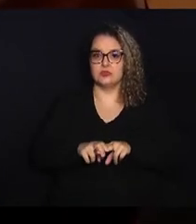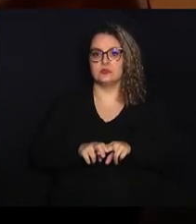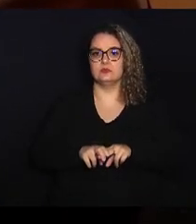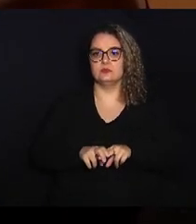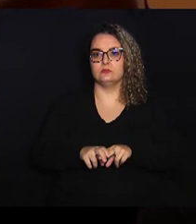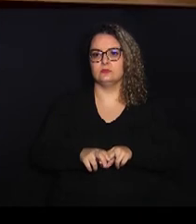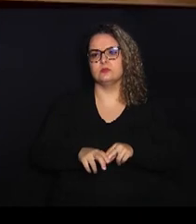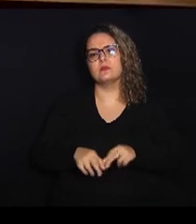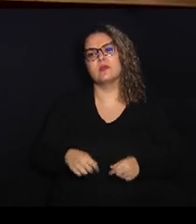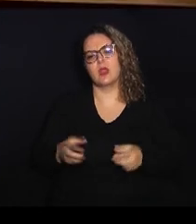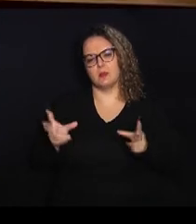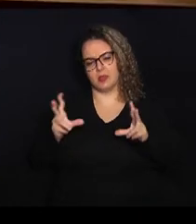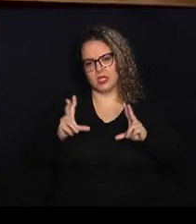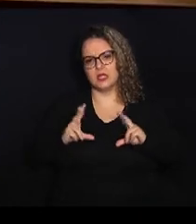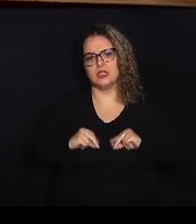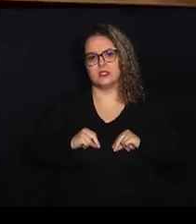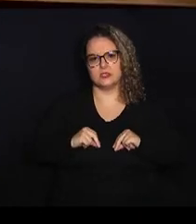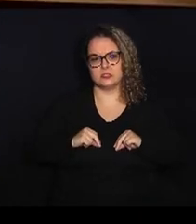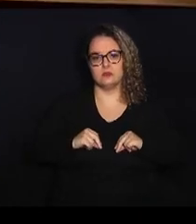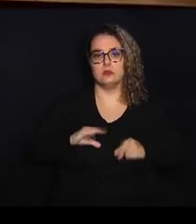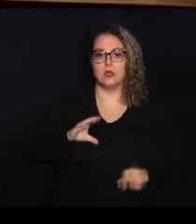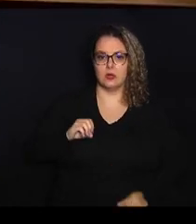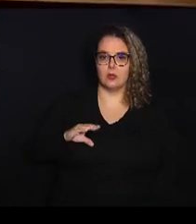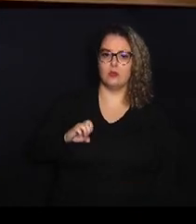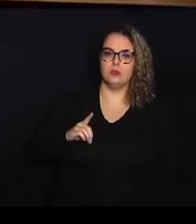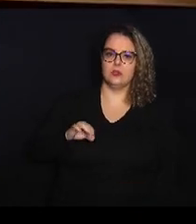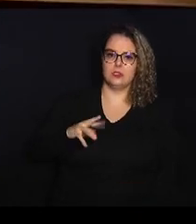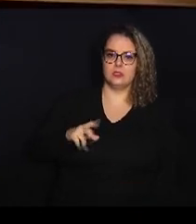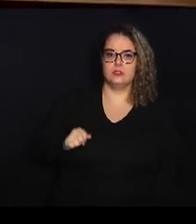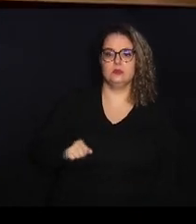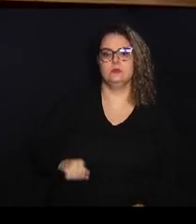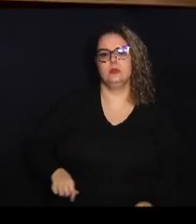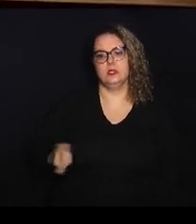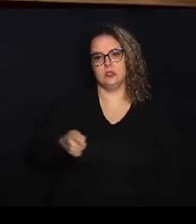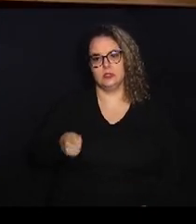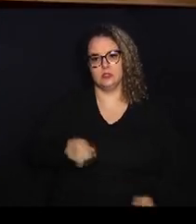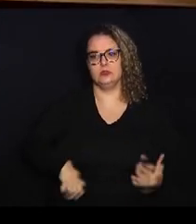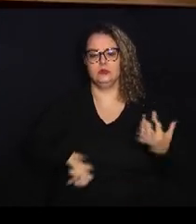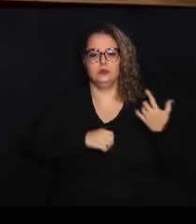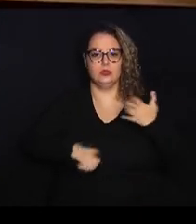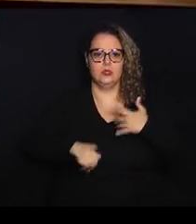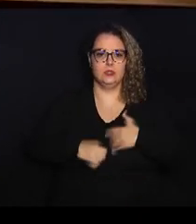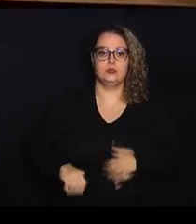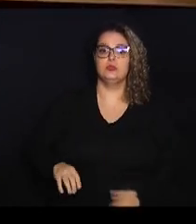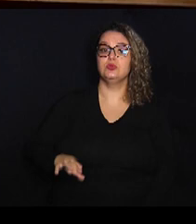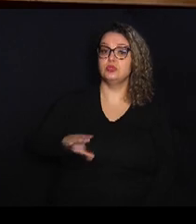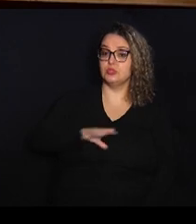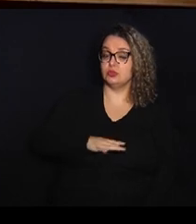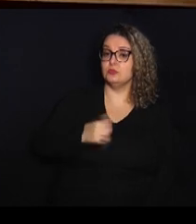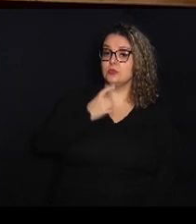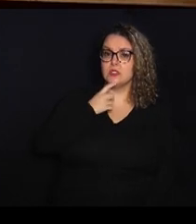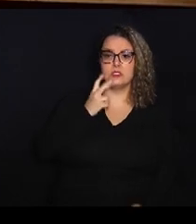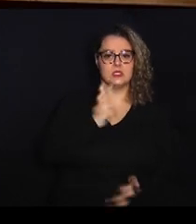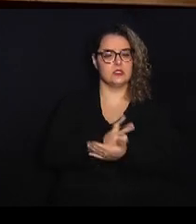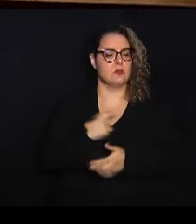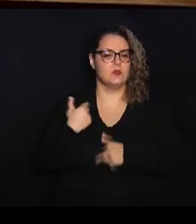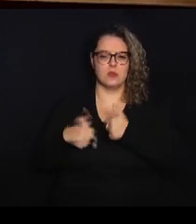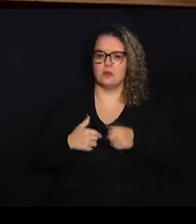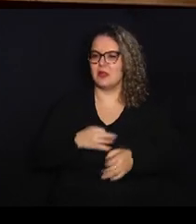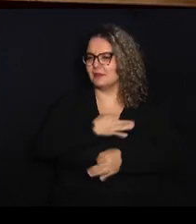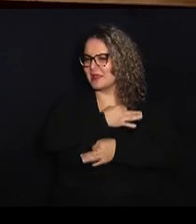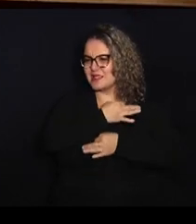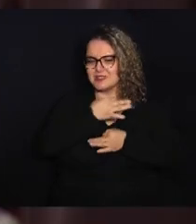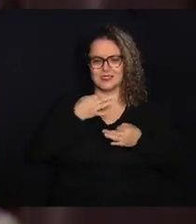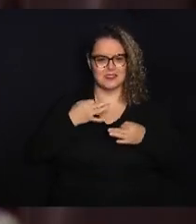que merecido uma condecoração para a Associação dos Músicos da Orquestra Sinfônica de Campinas, que sempre fez um trabalho exemplar